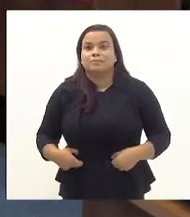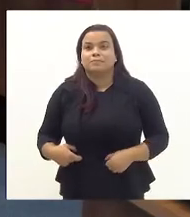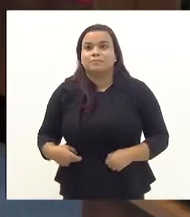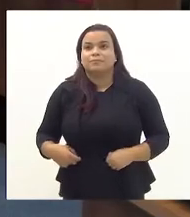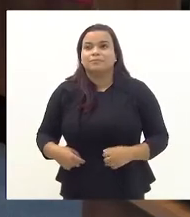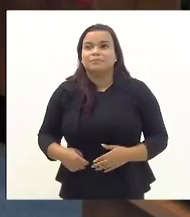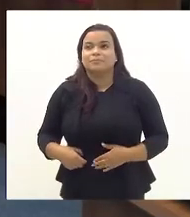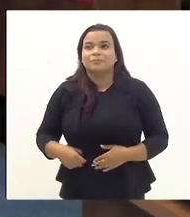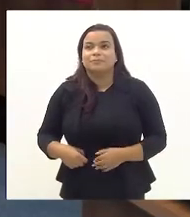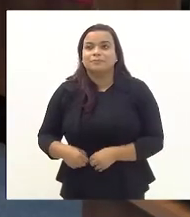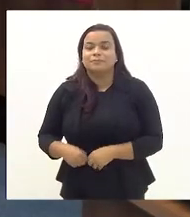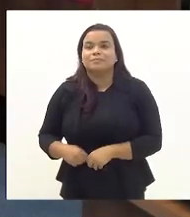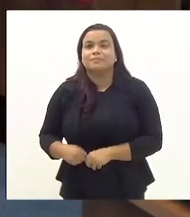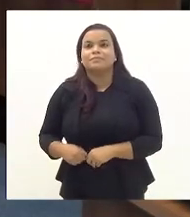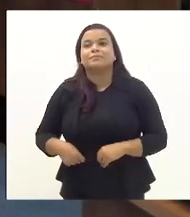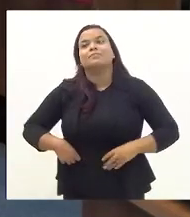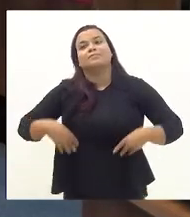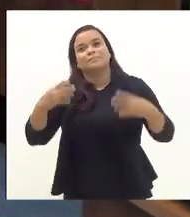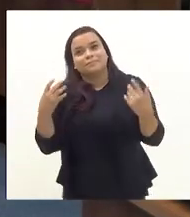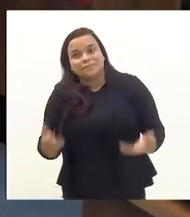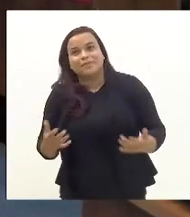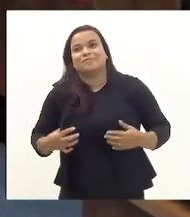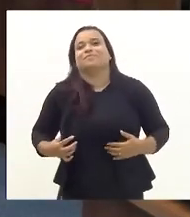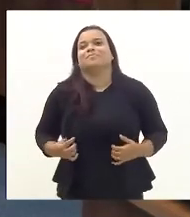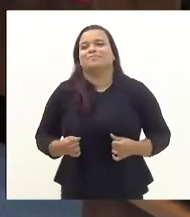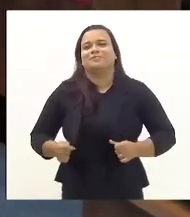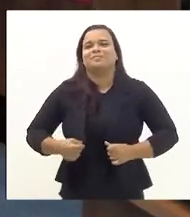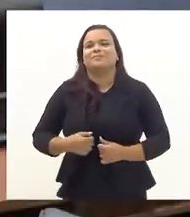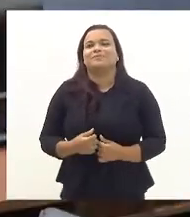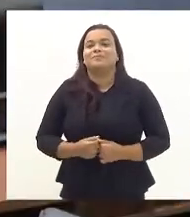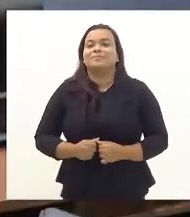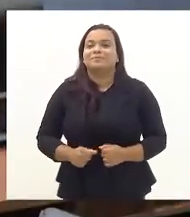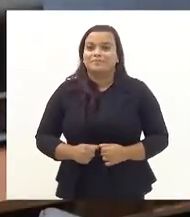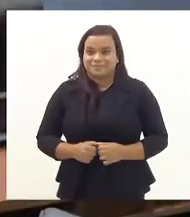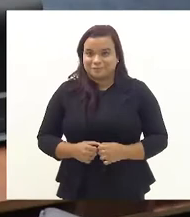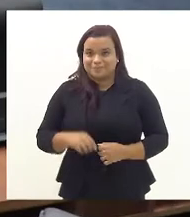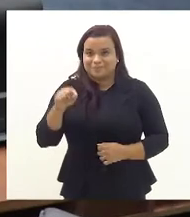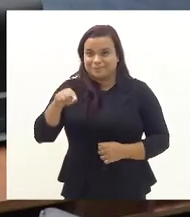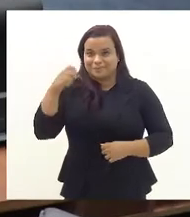Foi. Bom, depois dessa